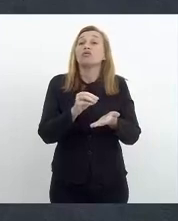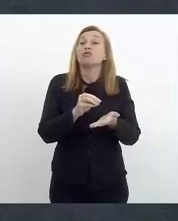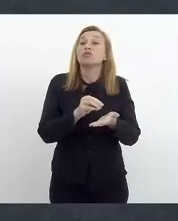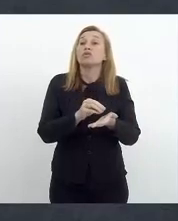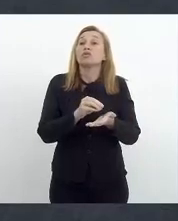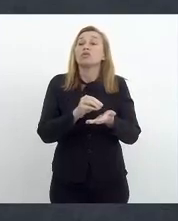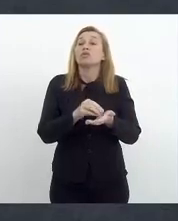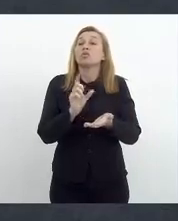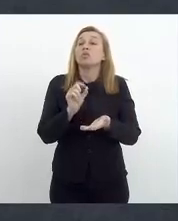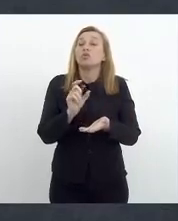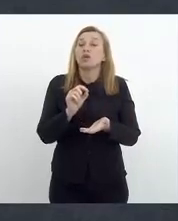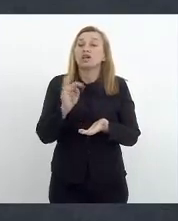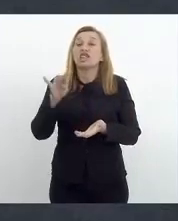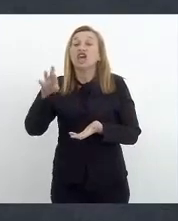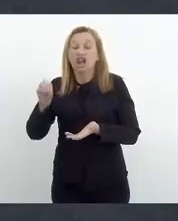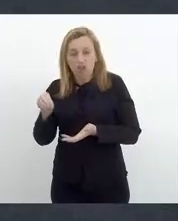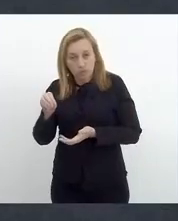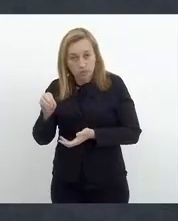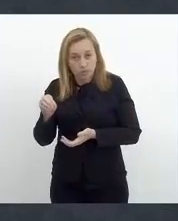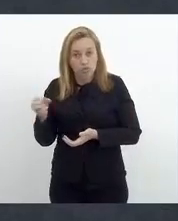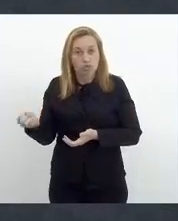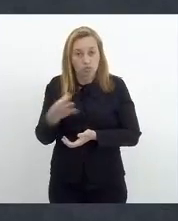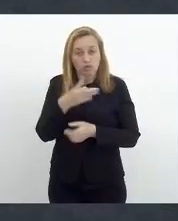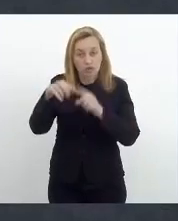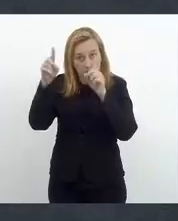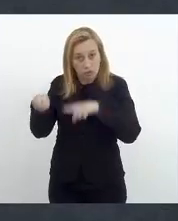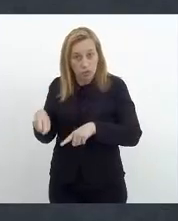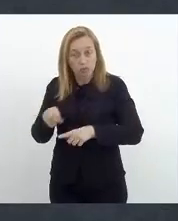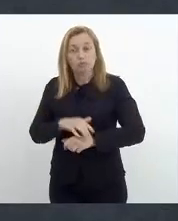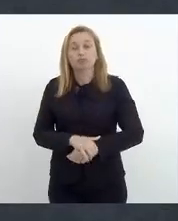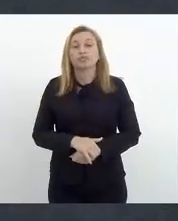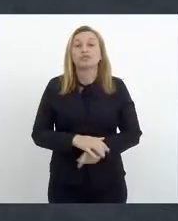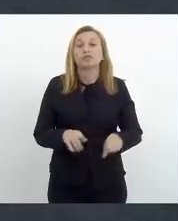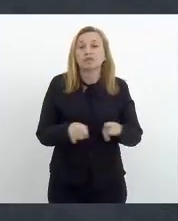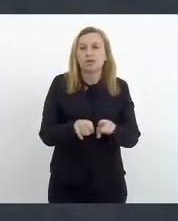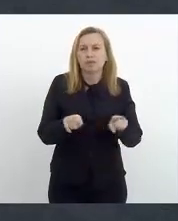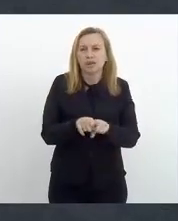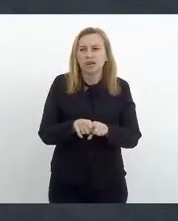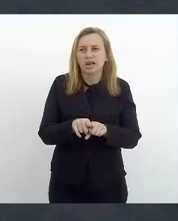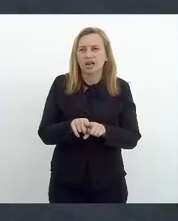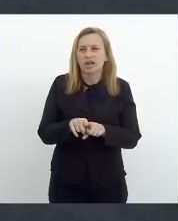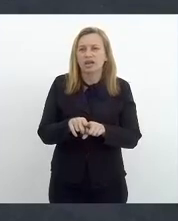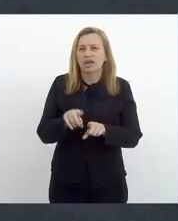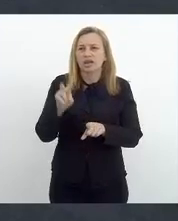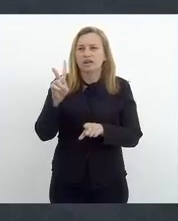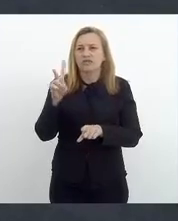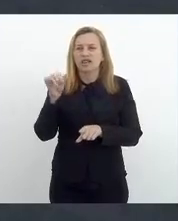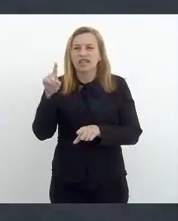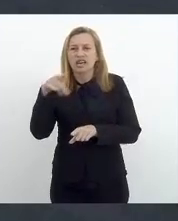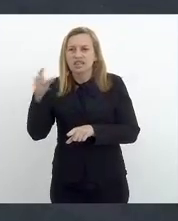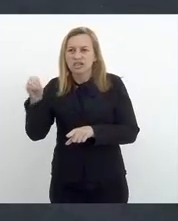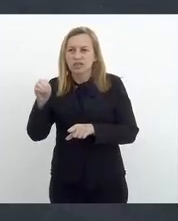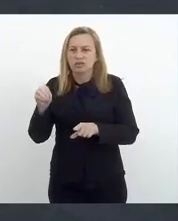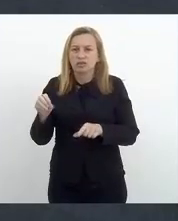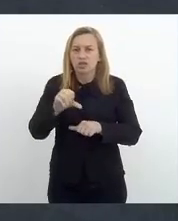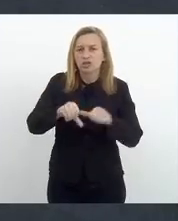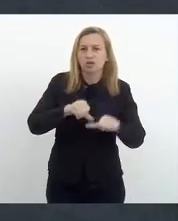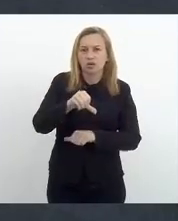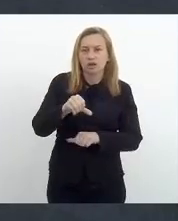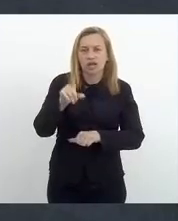Associação dos clientes novos servidores a ir à vedação da troca por pecúnia das licenças